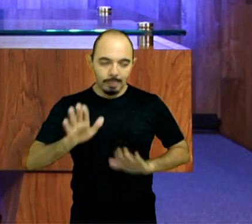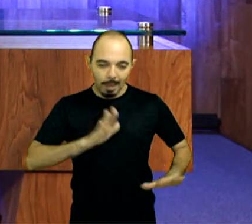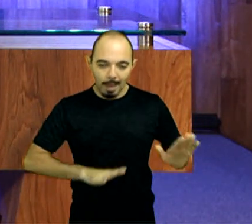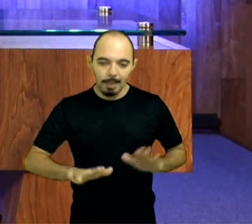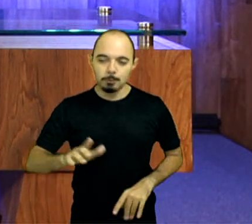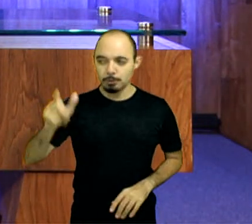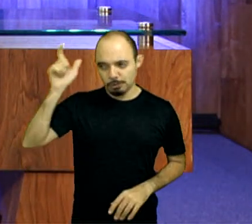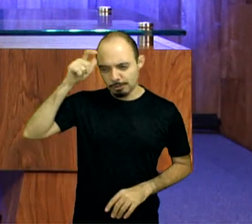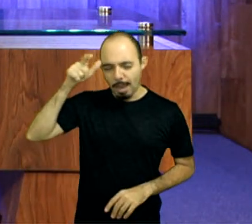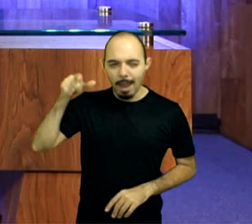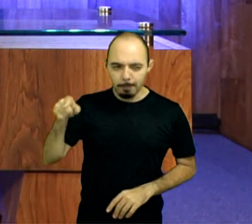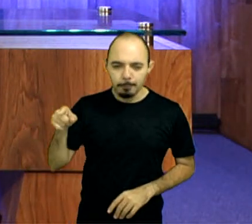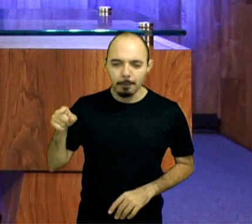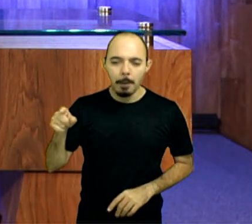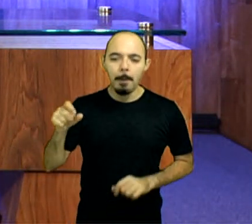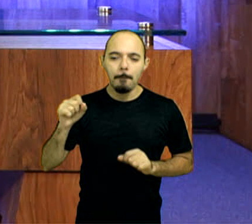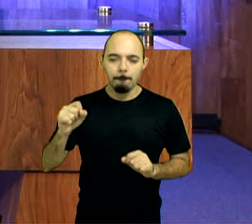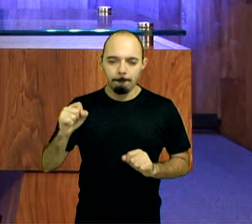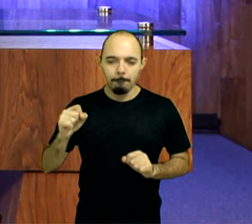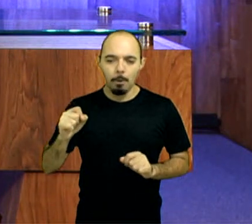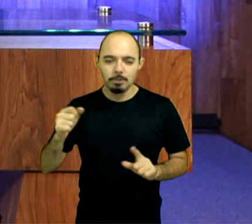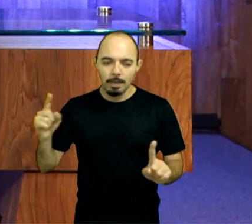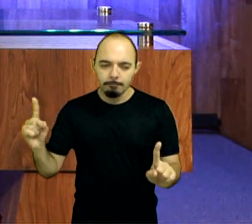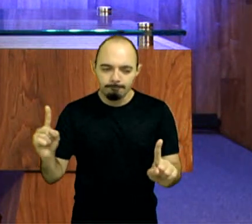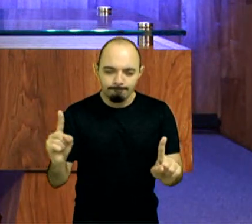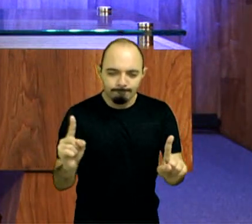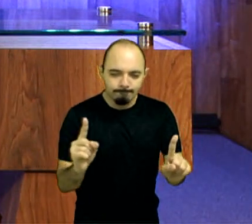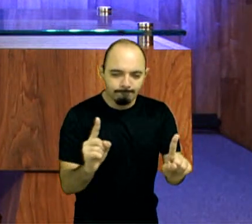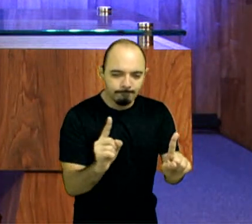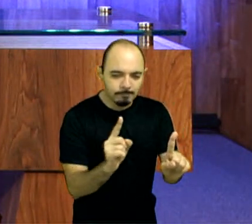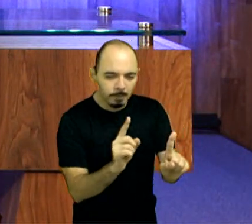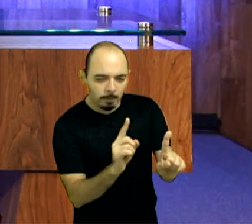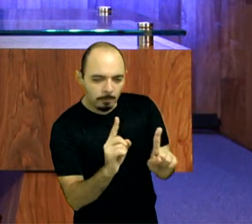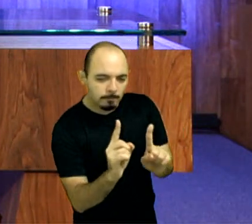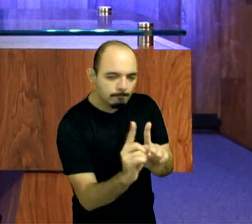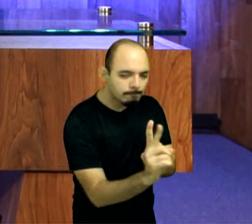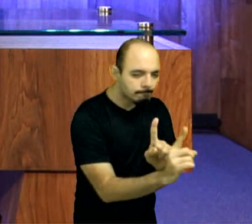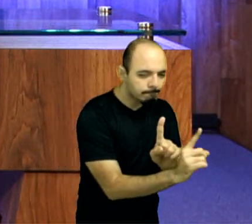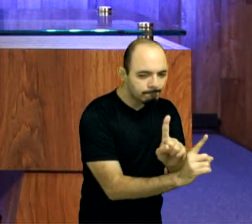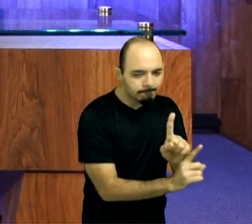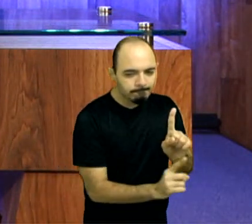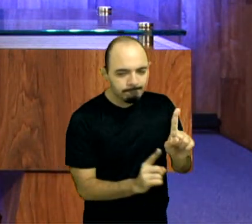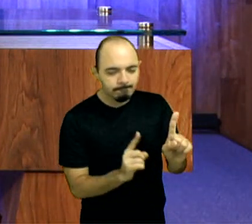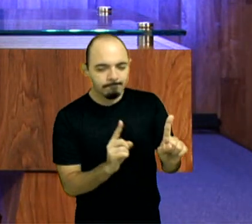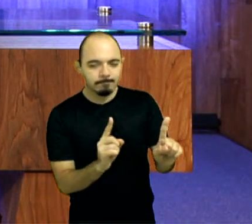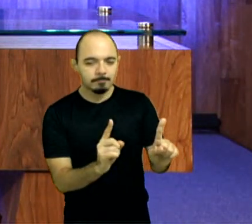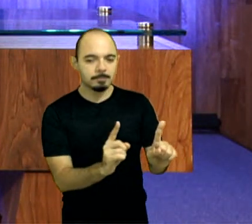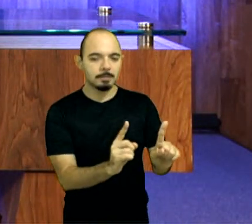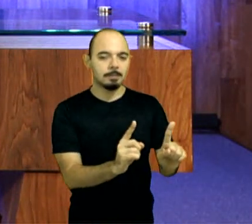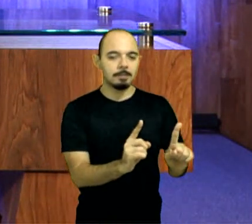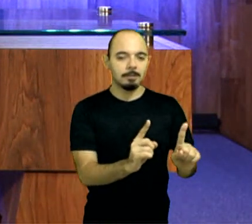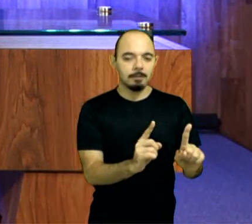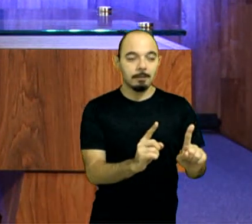Então tem hora, meu irmão, que eu resisto. Tem hora que eu tenho que fazer o quê? Cai fora. Fuja.